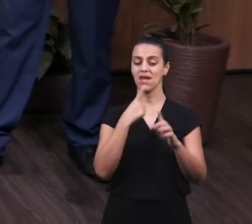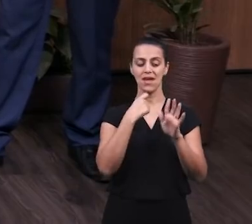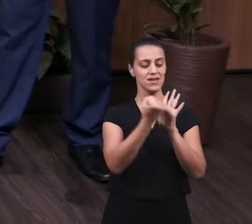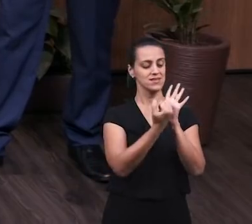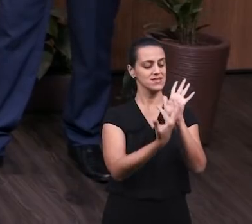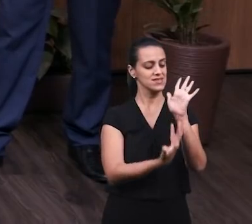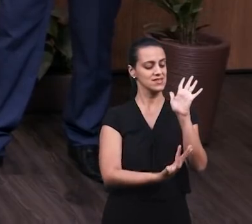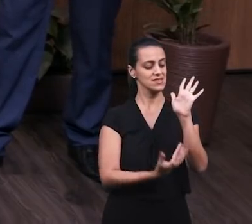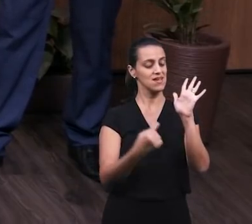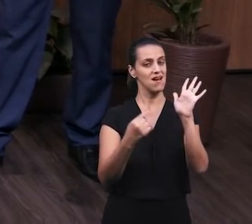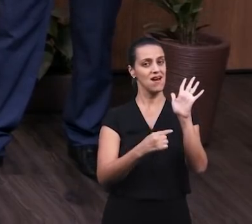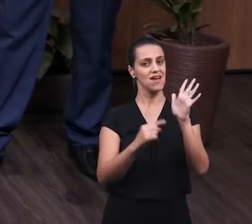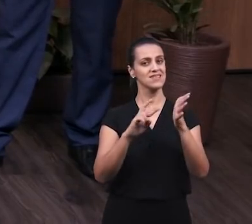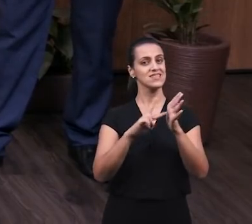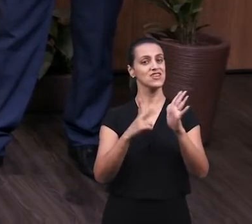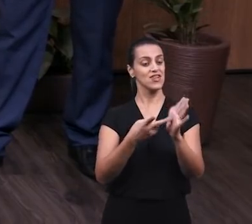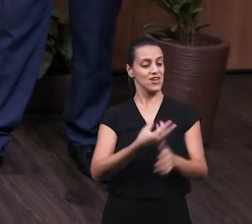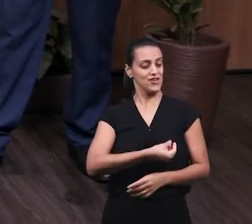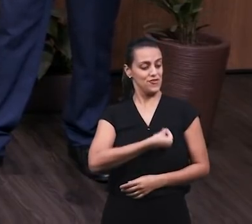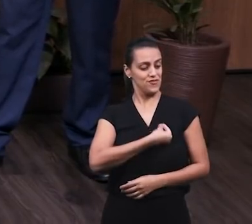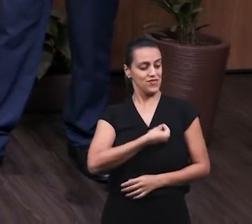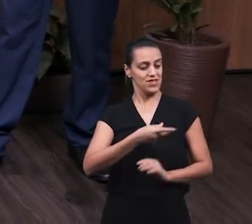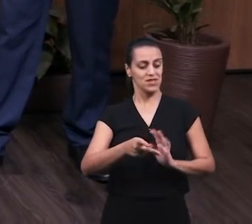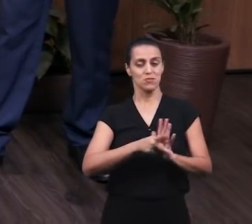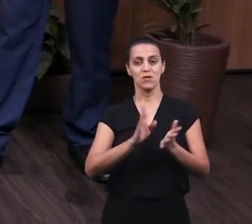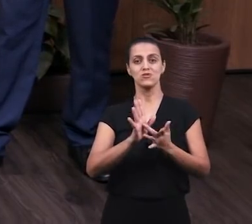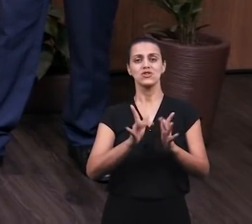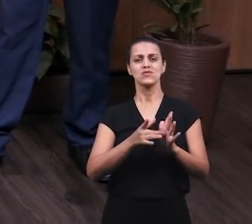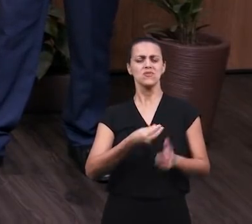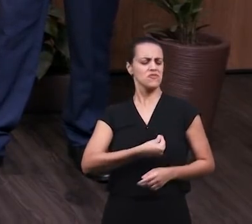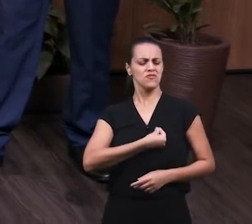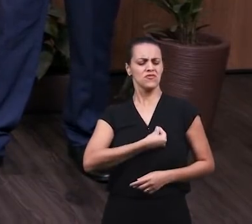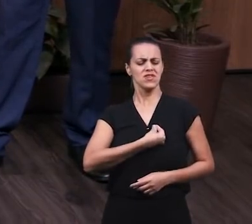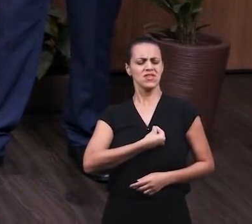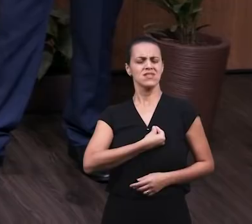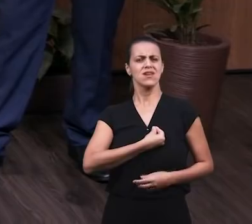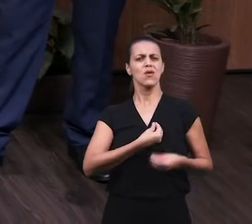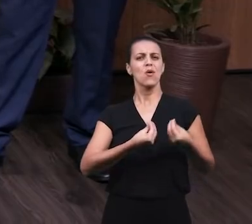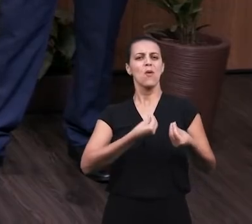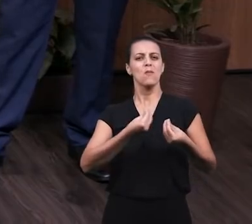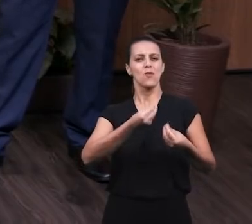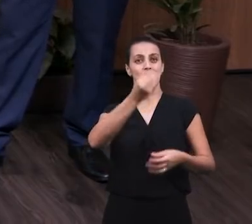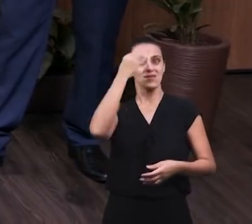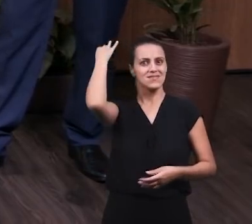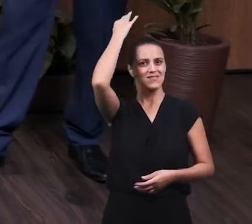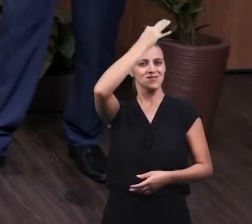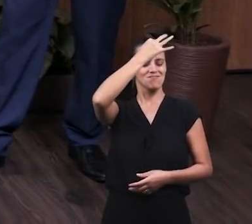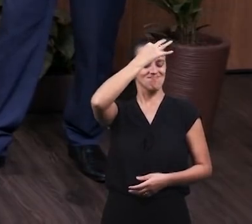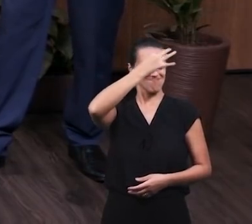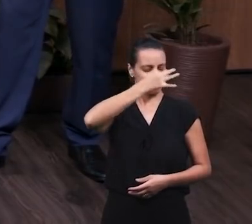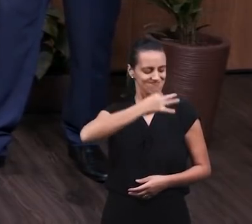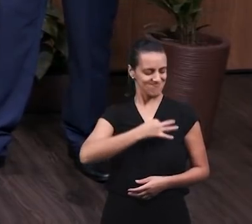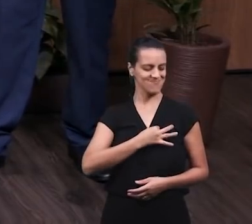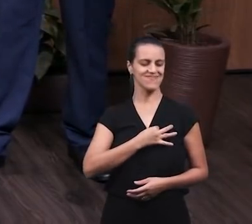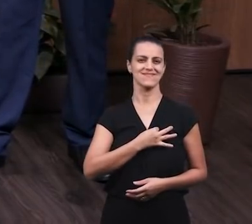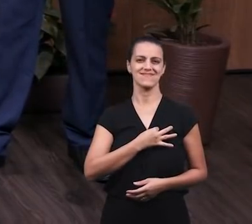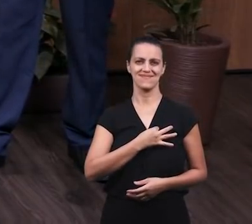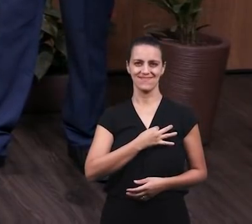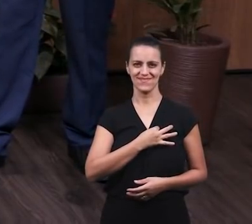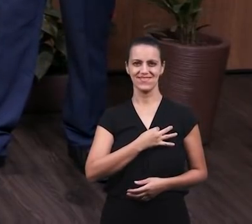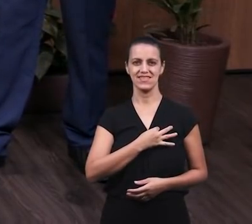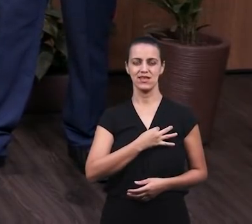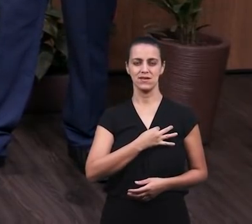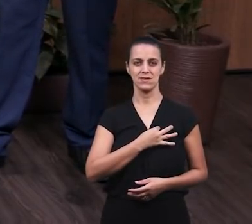sangue é a vida de Jesus, que é o seu Espírito Santo. E Jesus levou os